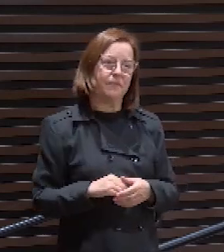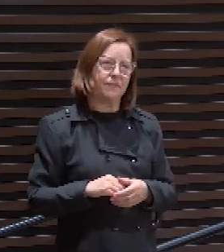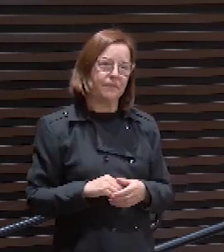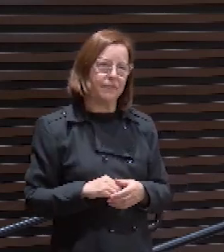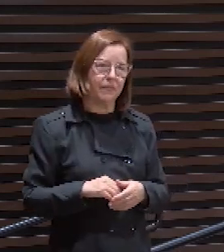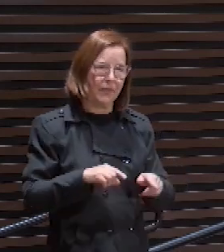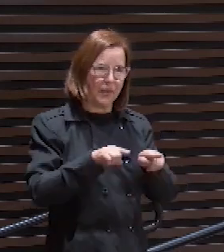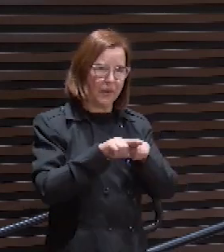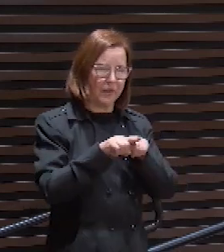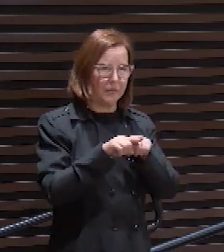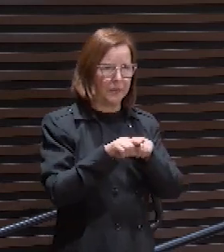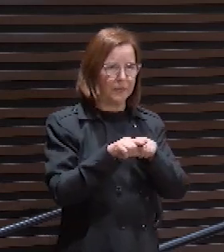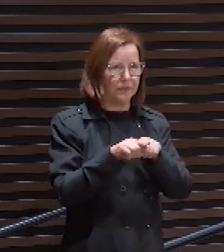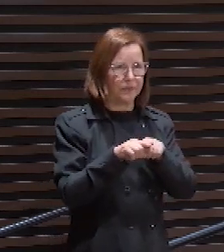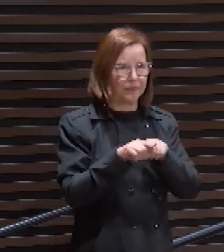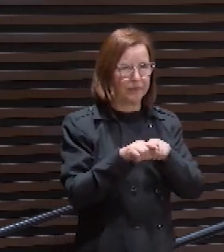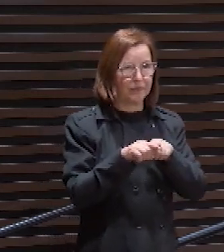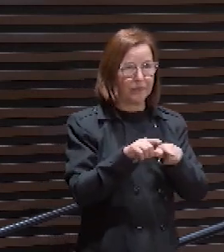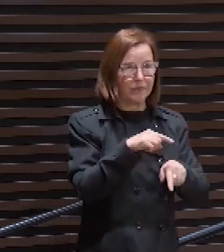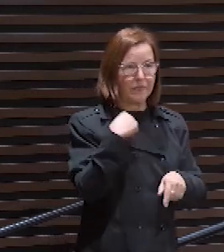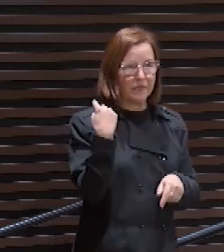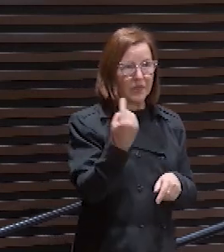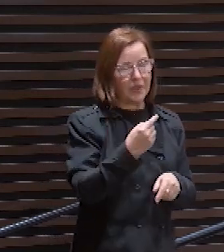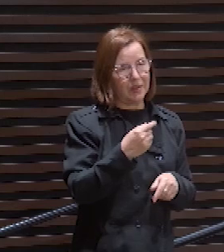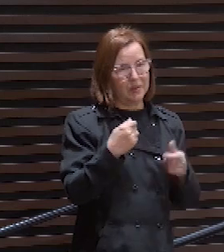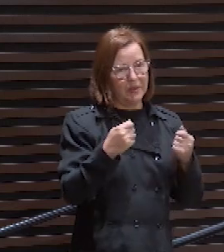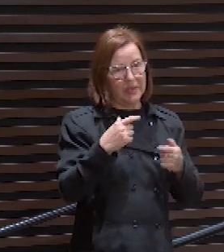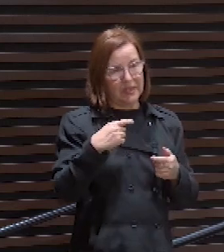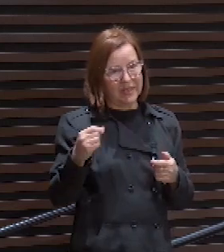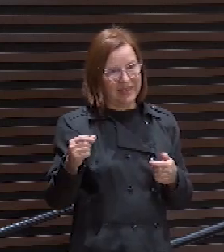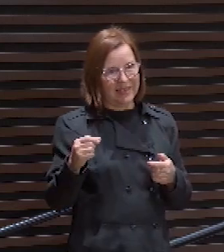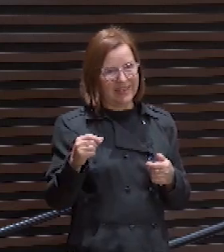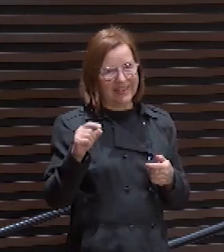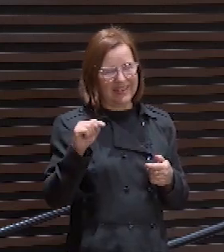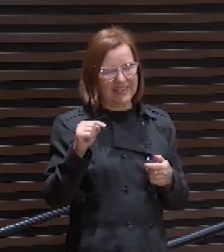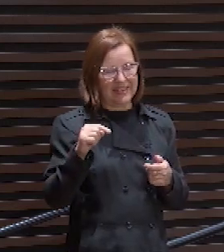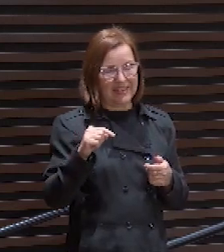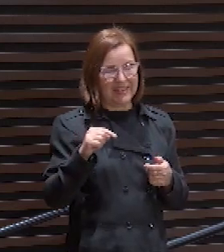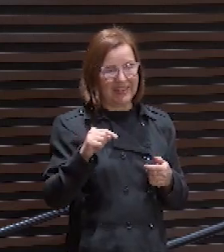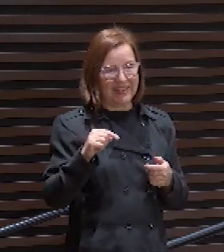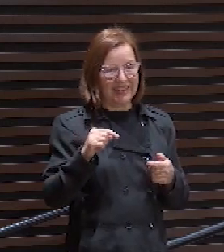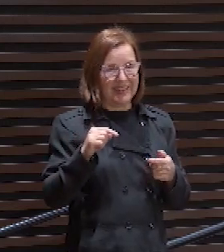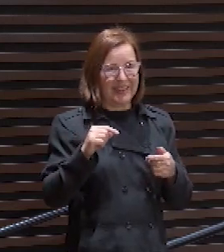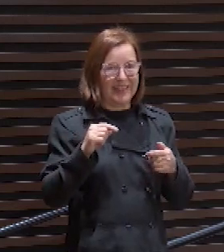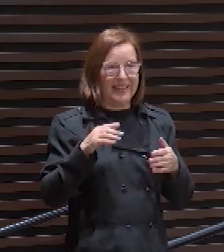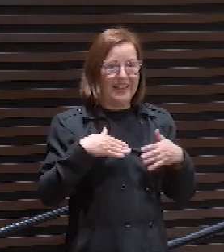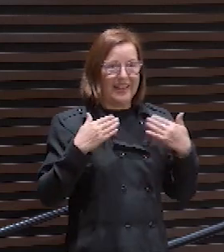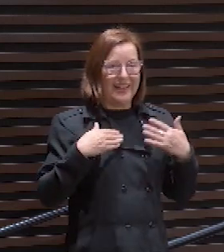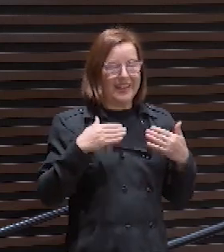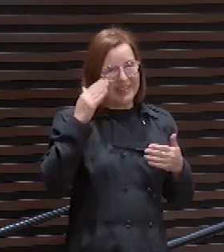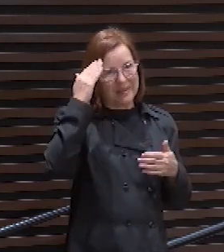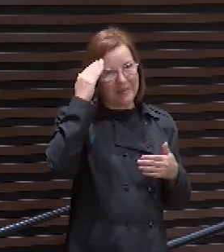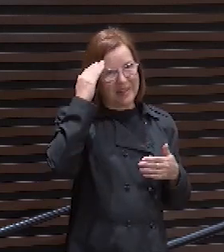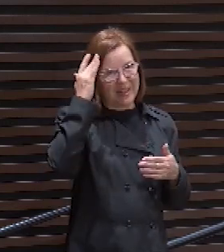Irmãos, que saiamos daqui com um semblante alegre, sabendo que amanhã